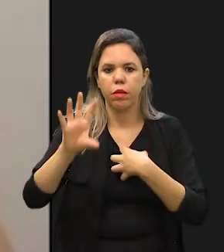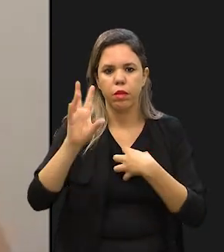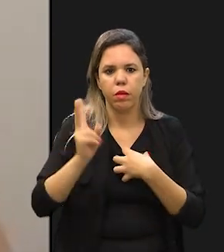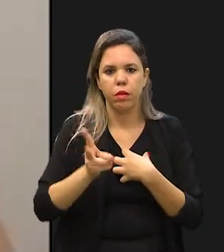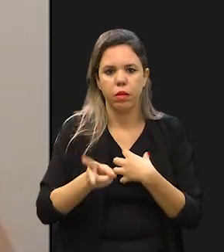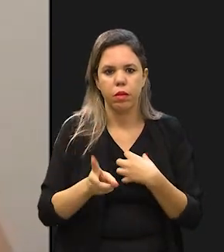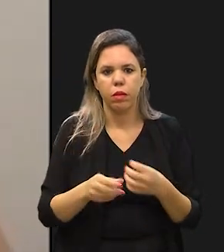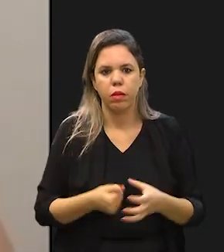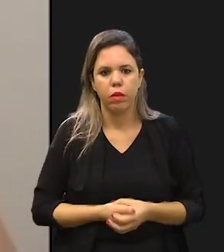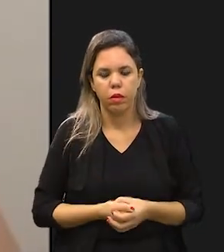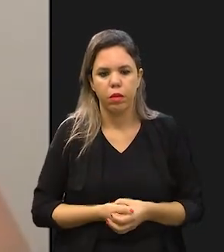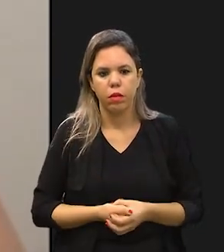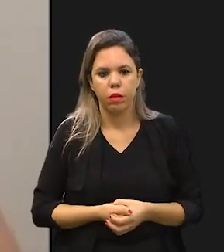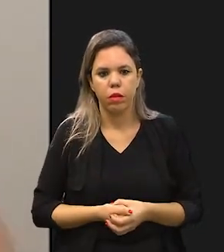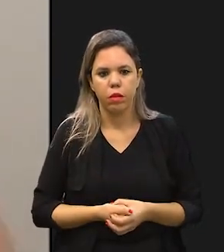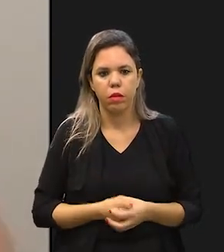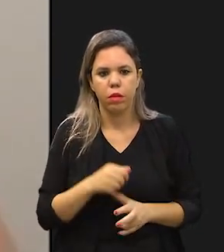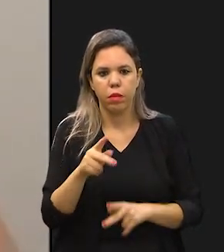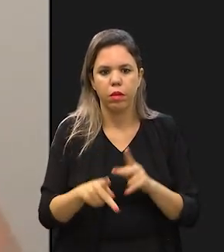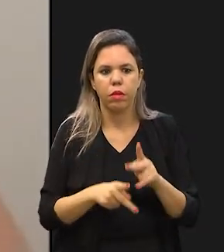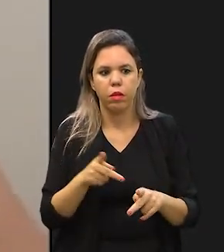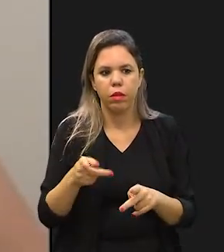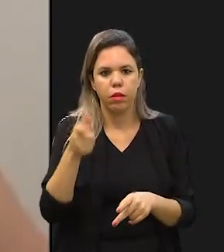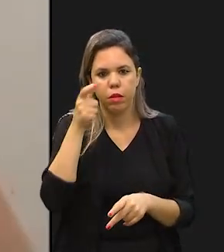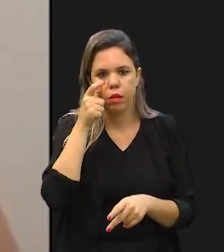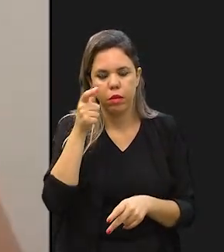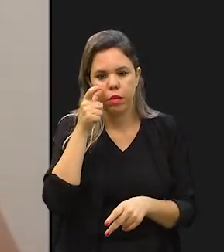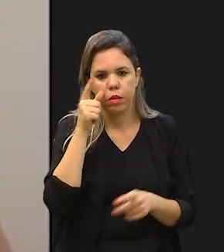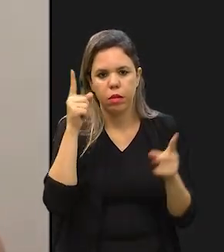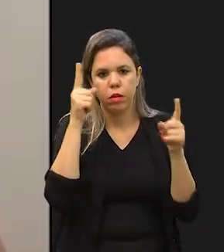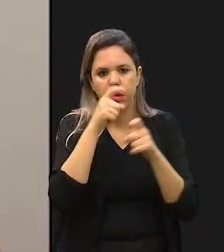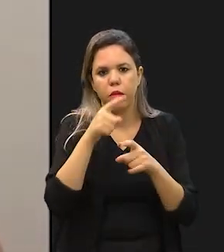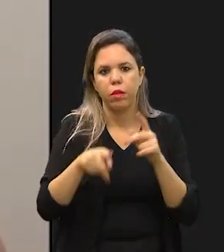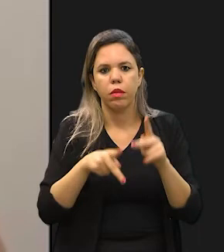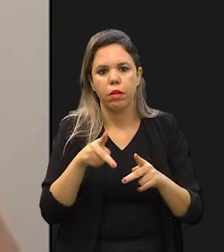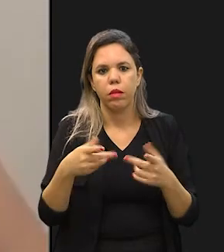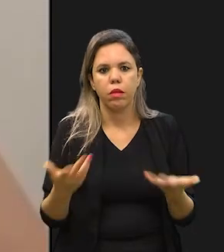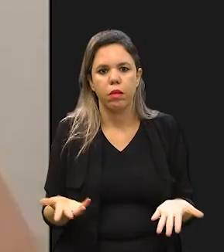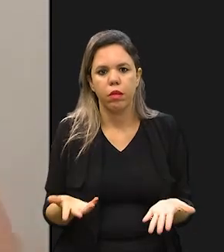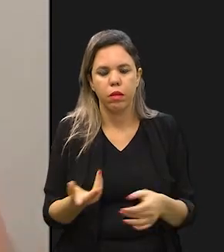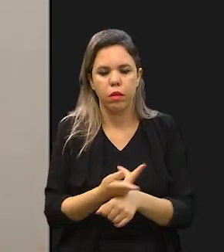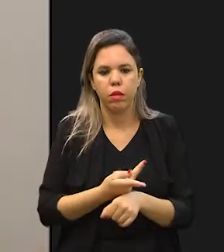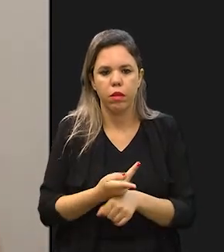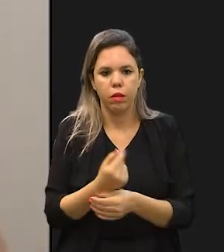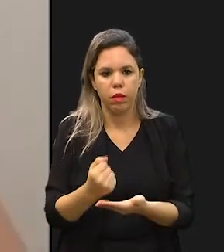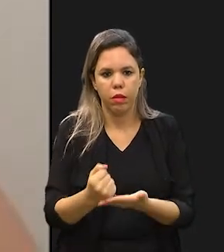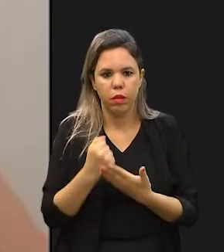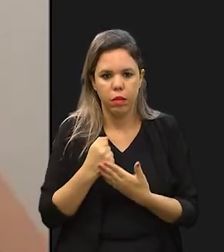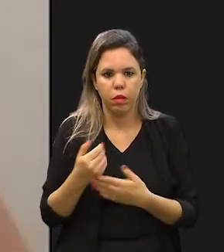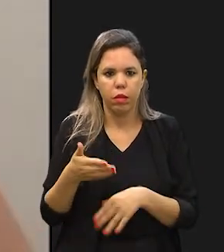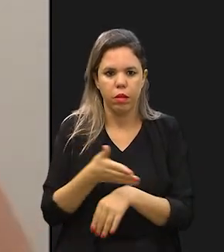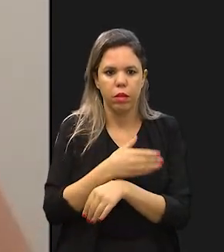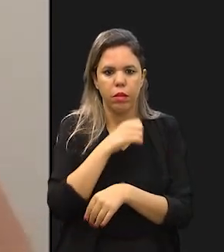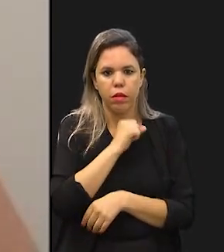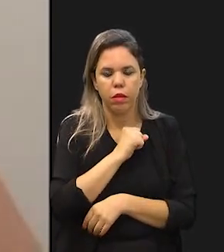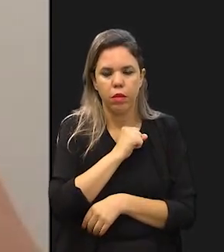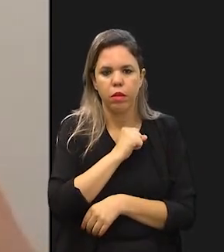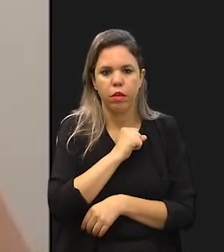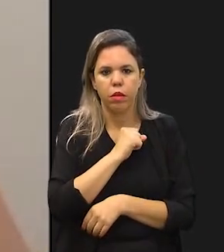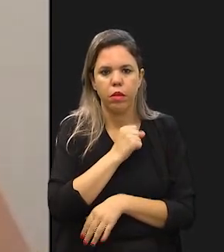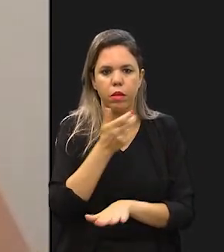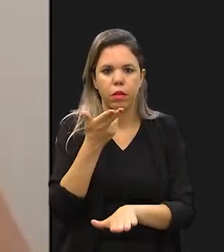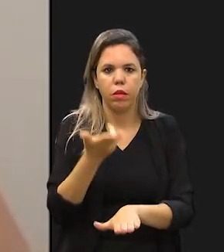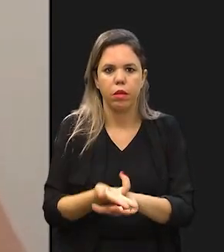de sempre, né, de se colocar no lugar do outro, de enxergar aquela dificuldade do outro e buscar auxílio o quanto antes, né, seja